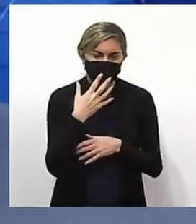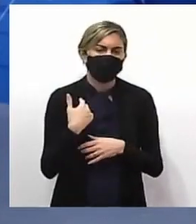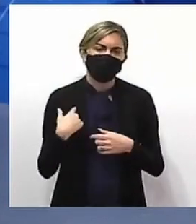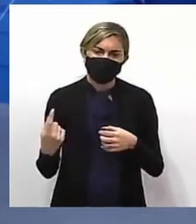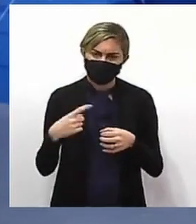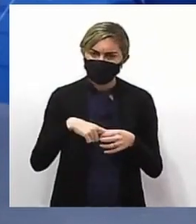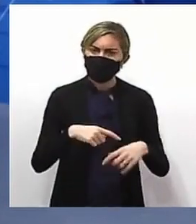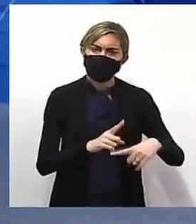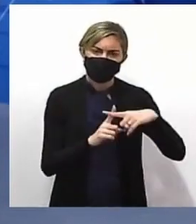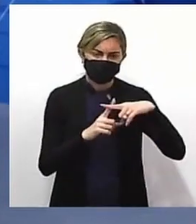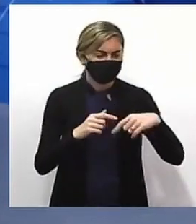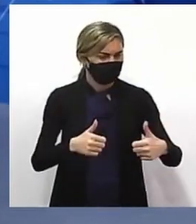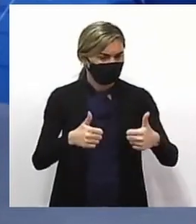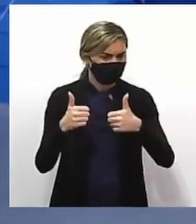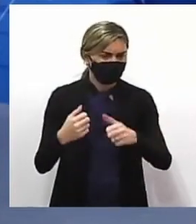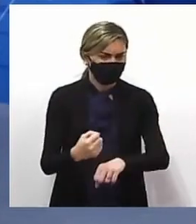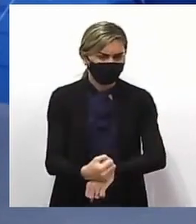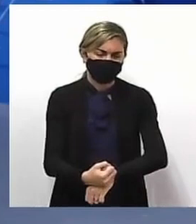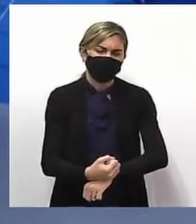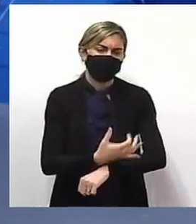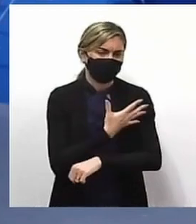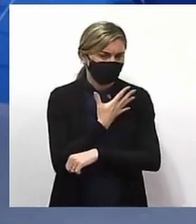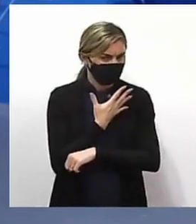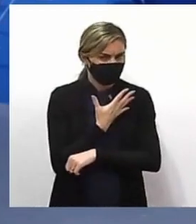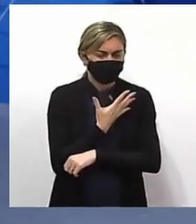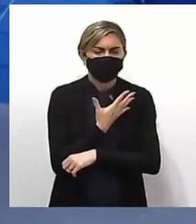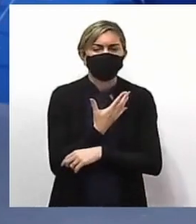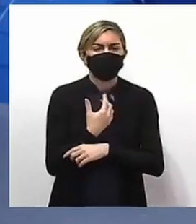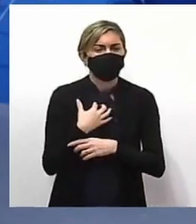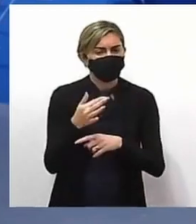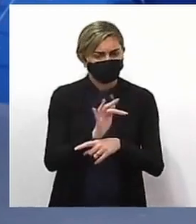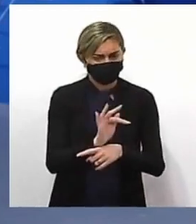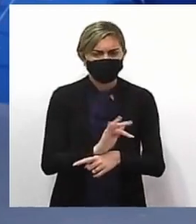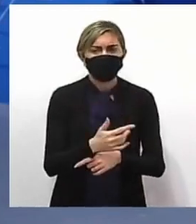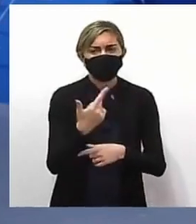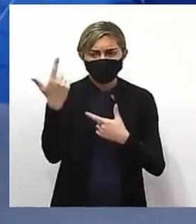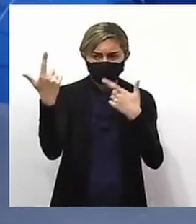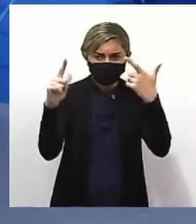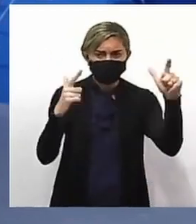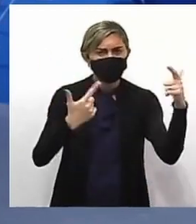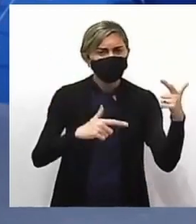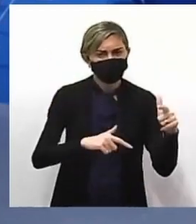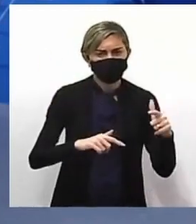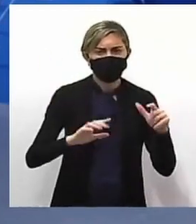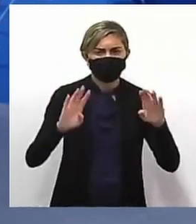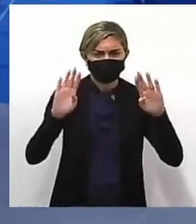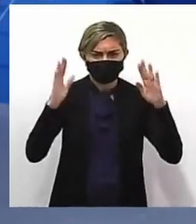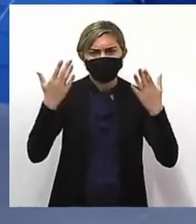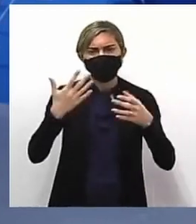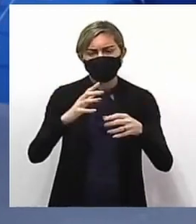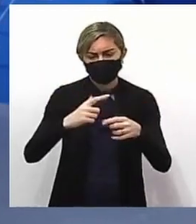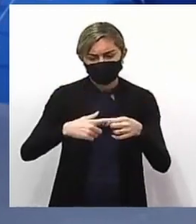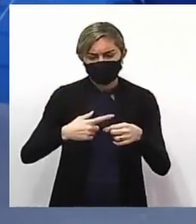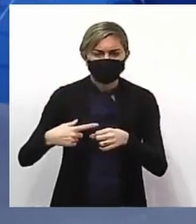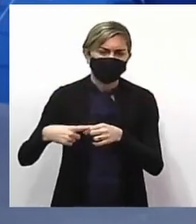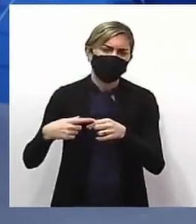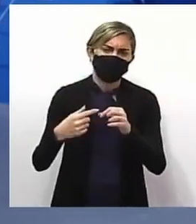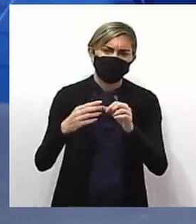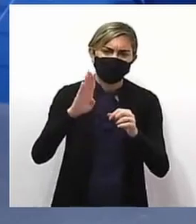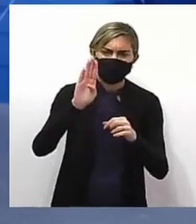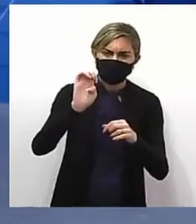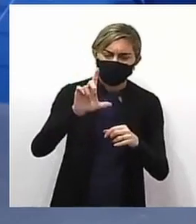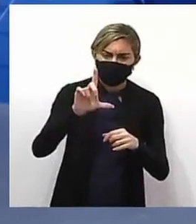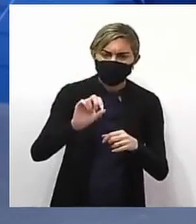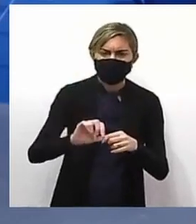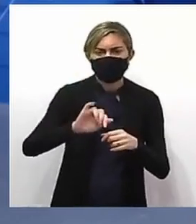retorno muito positivo, foi uma sessão muito emocionante. E o filme passou por outros festivais que acontecem no interior. O filme foi exibido em Belo